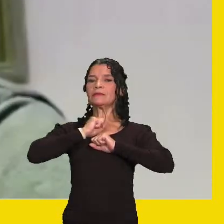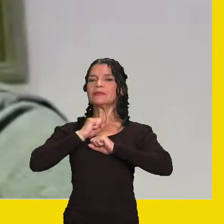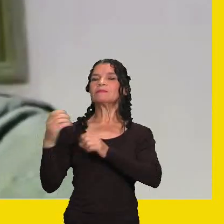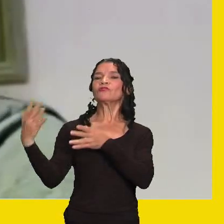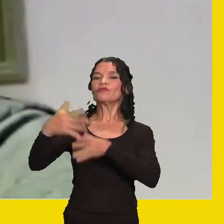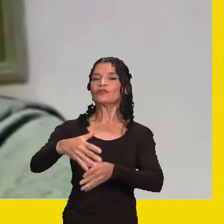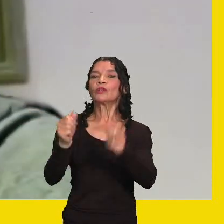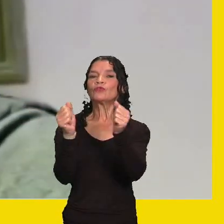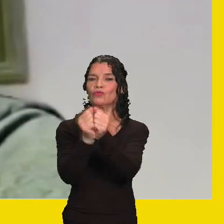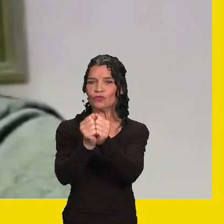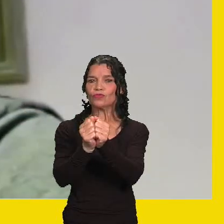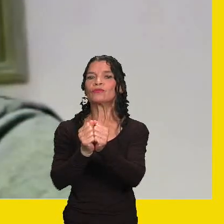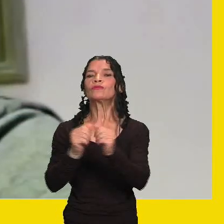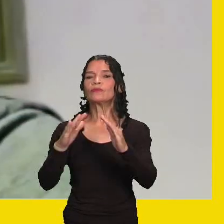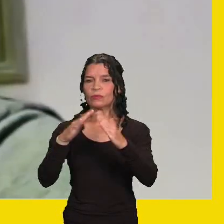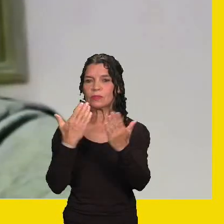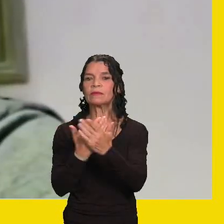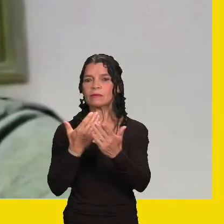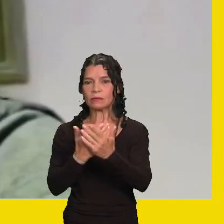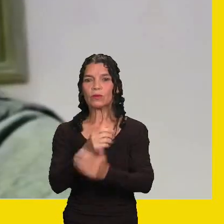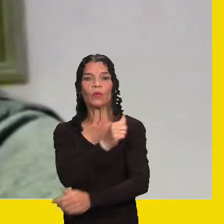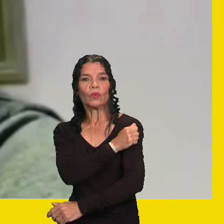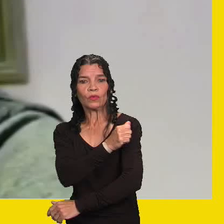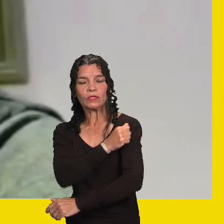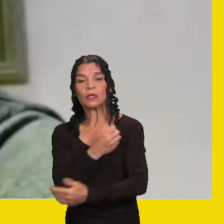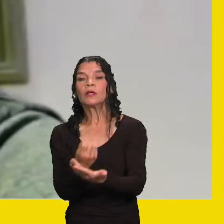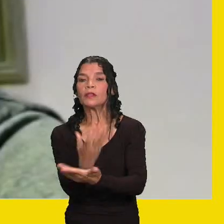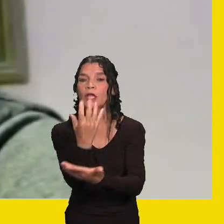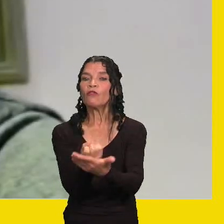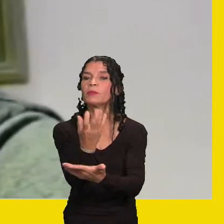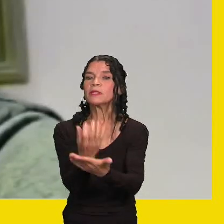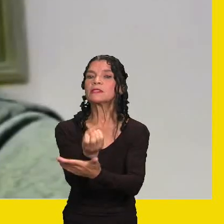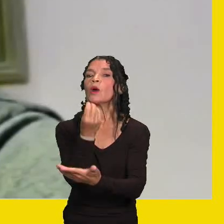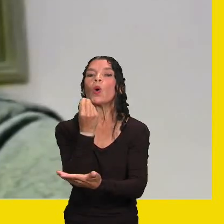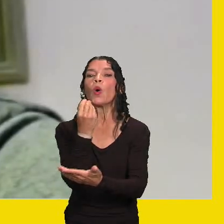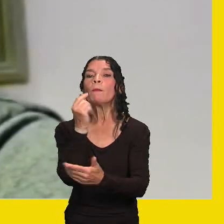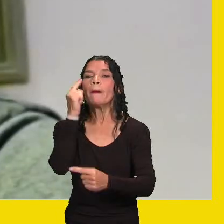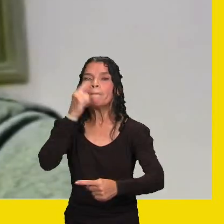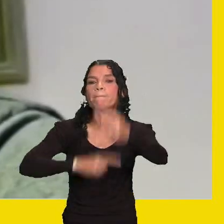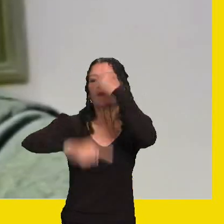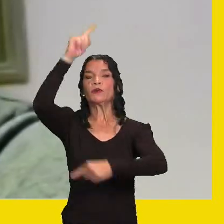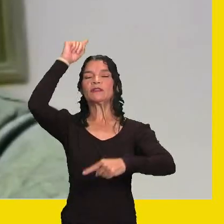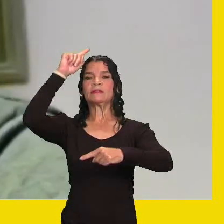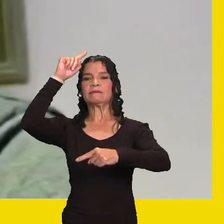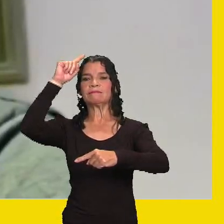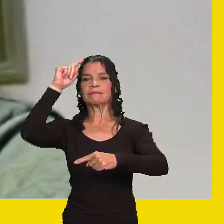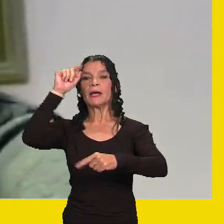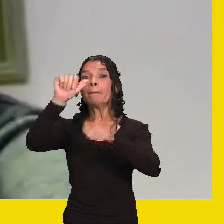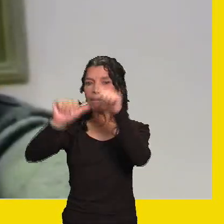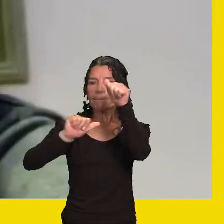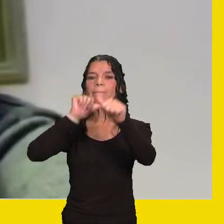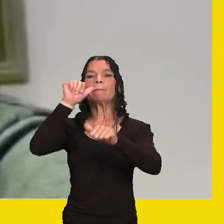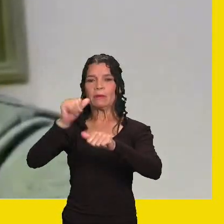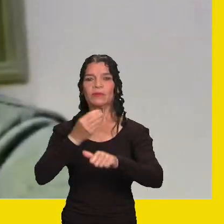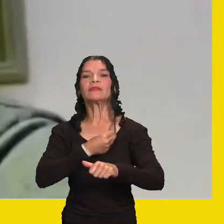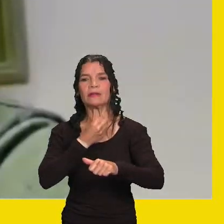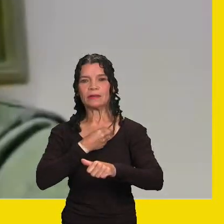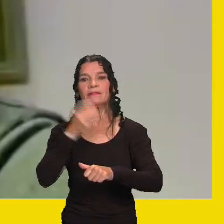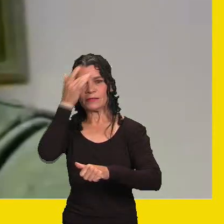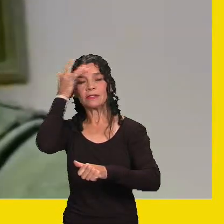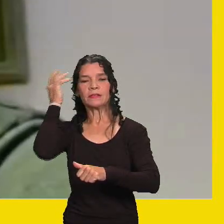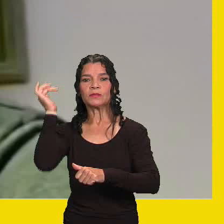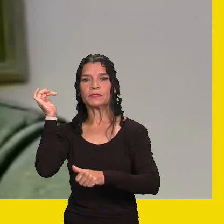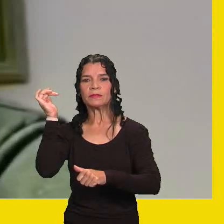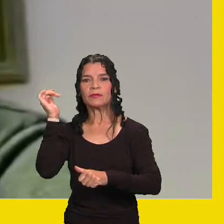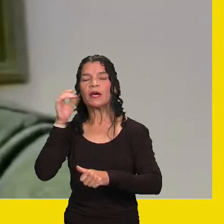chegando à escolarização dentro da alfabetização como um processo, como um ato criador. Né? A gente precisa pensar nisso. Acho que